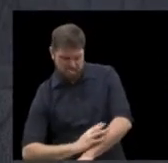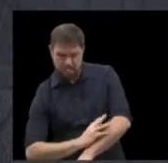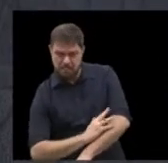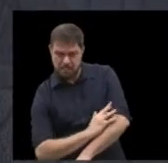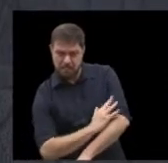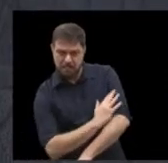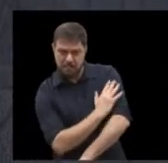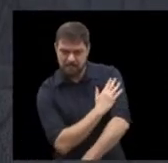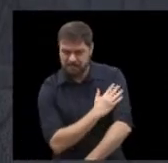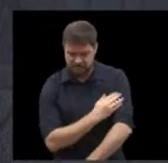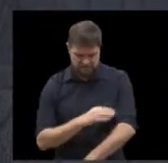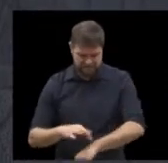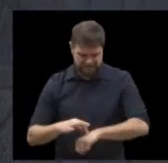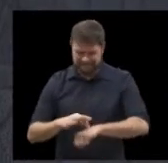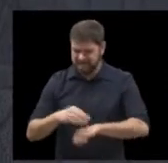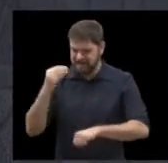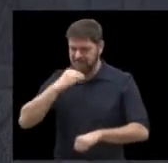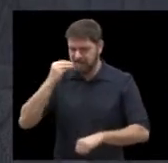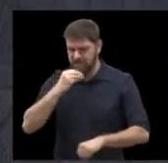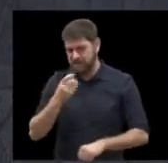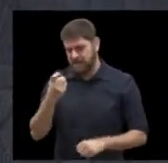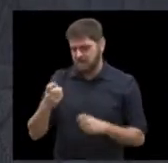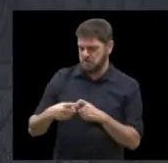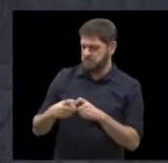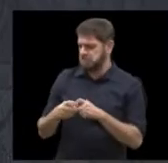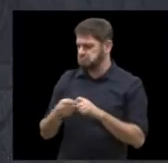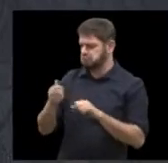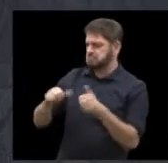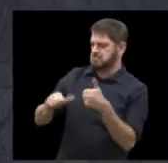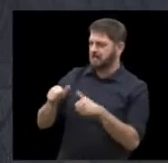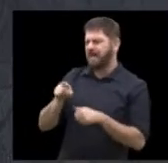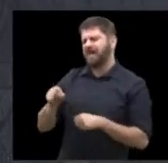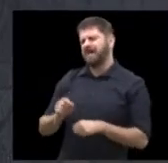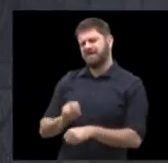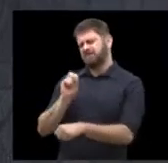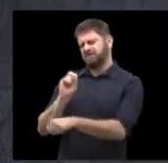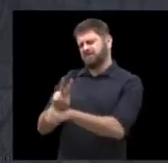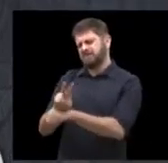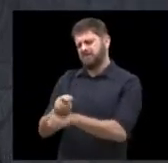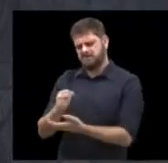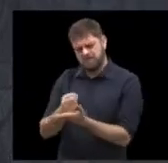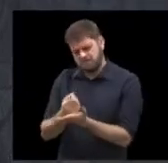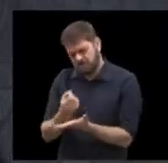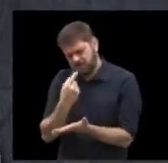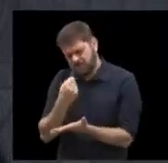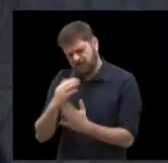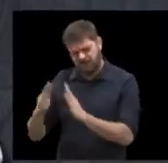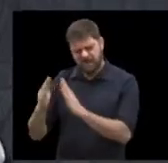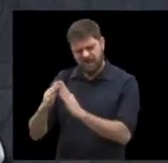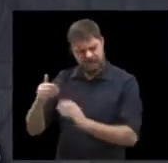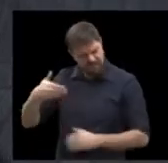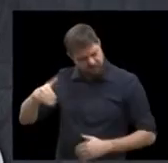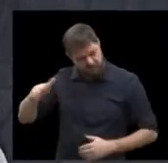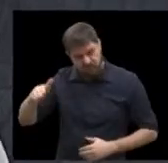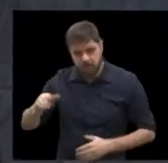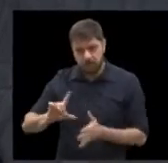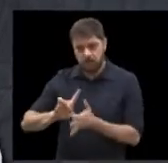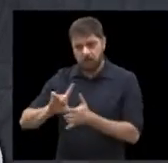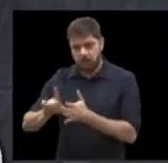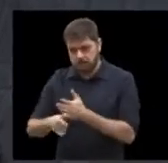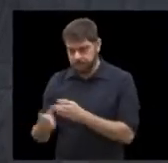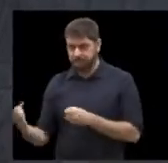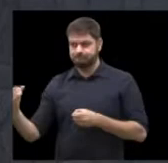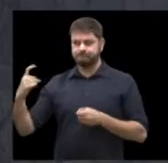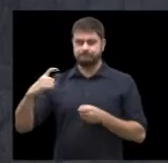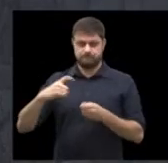muitas das vezes fala, isso é uma virose, é uma não sei o quê, medica e vai para casa. A doença arrasta e tal, e depois ele... É